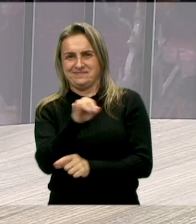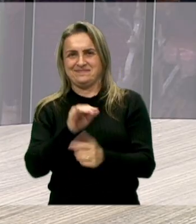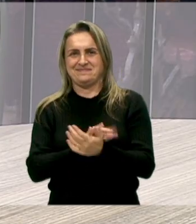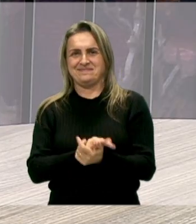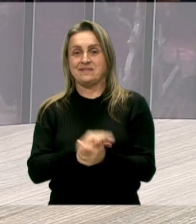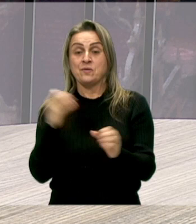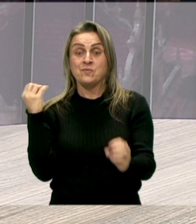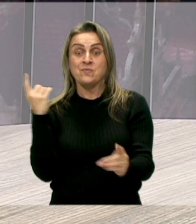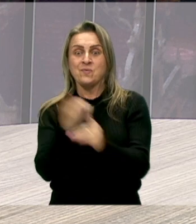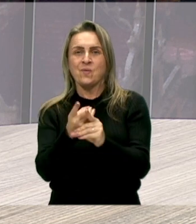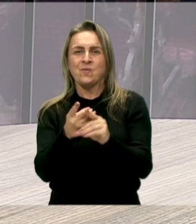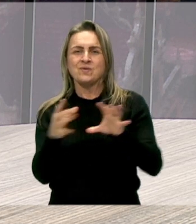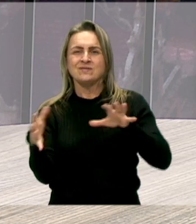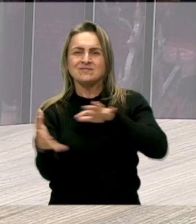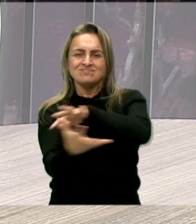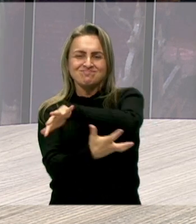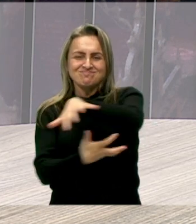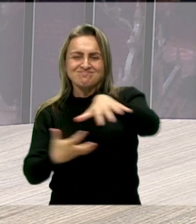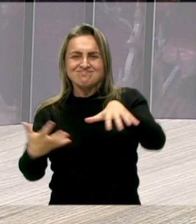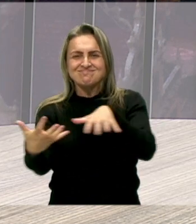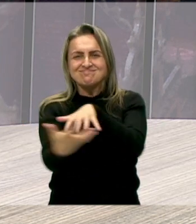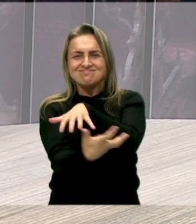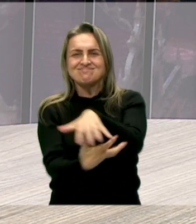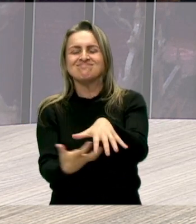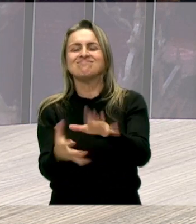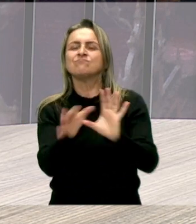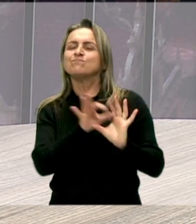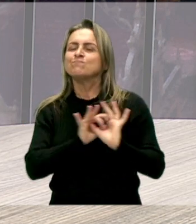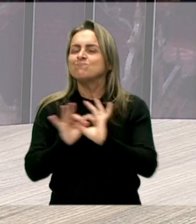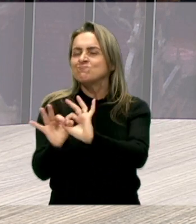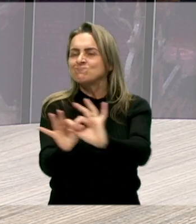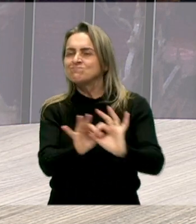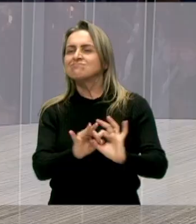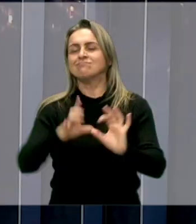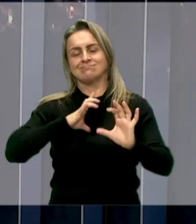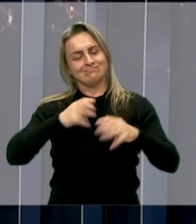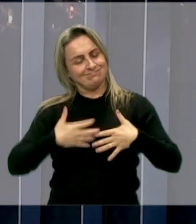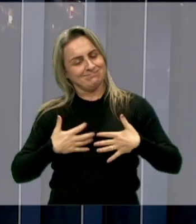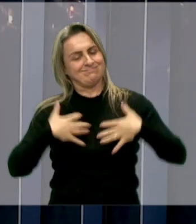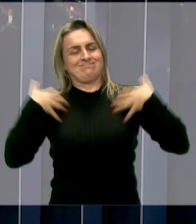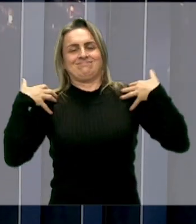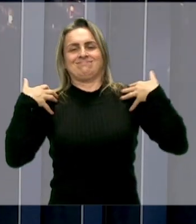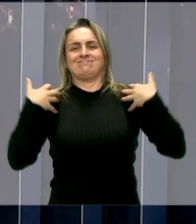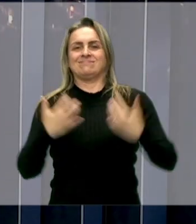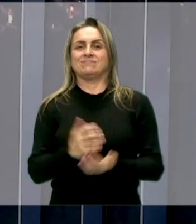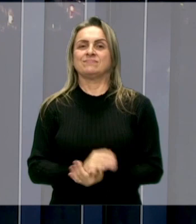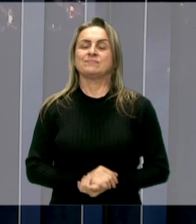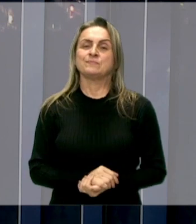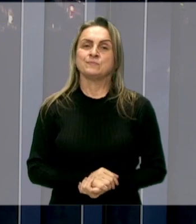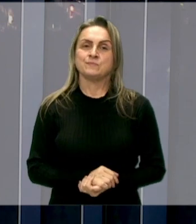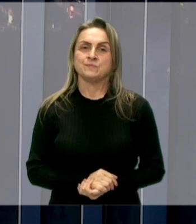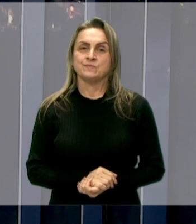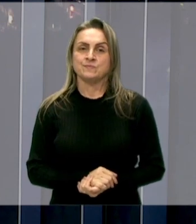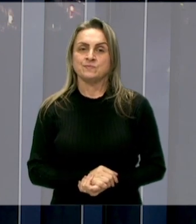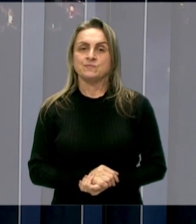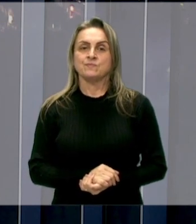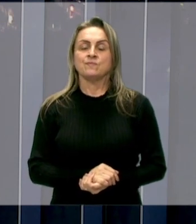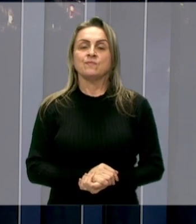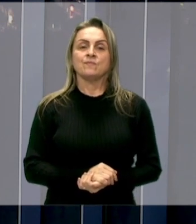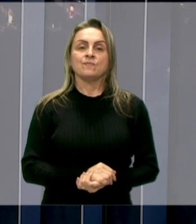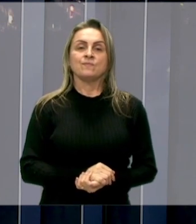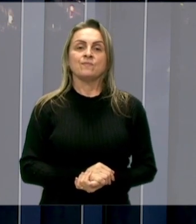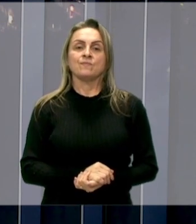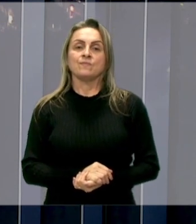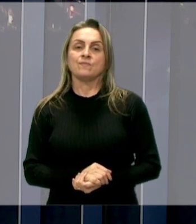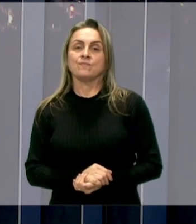assim, os alicerces do festival acho que são muito sólidos e a gente tem muito orgulho disso. Nossa, e é assim, né? Cada